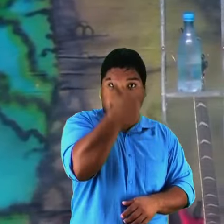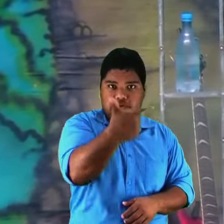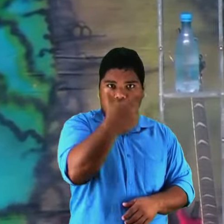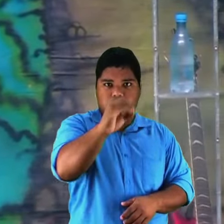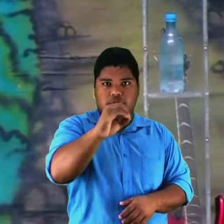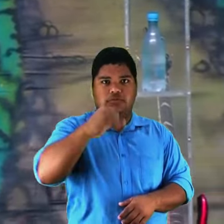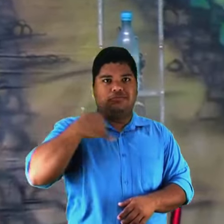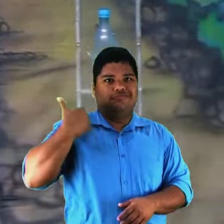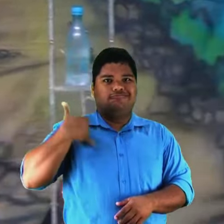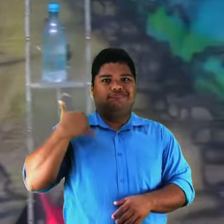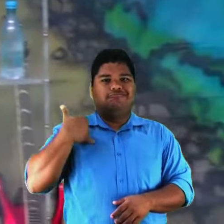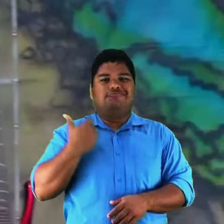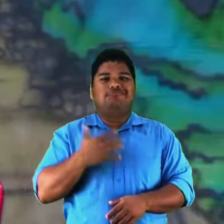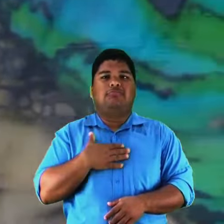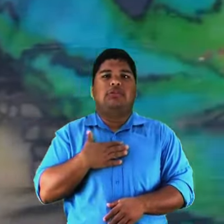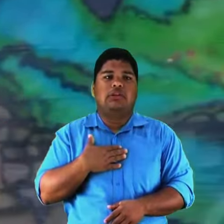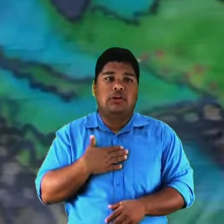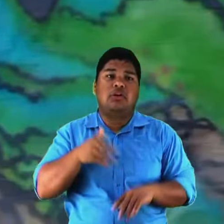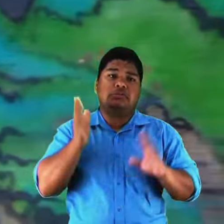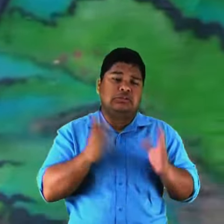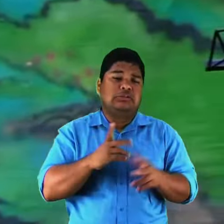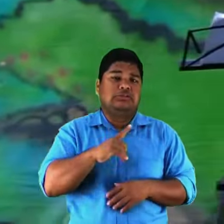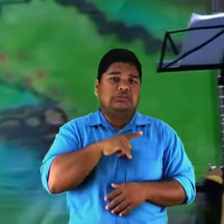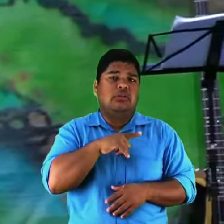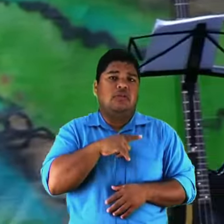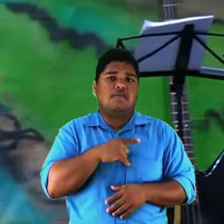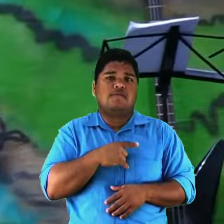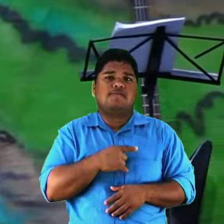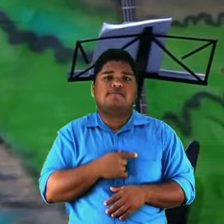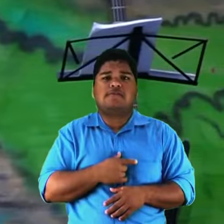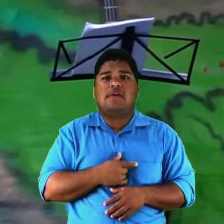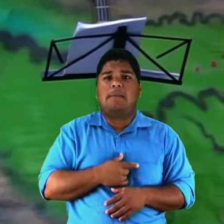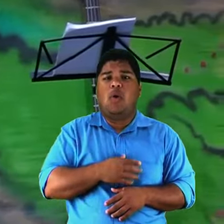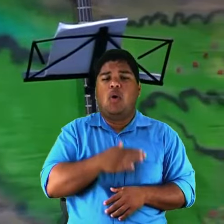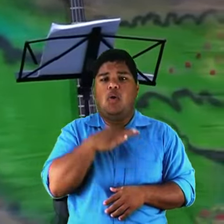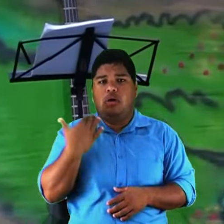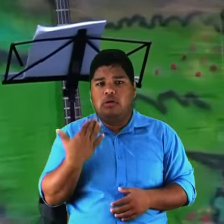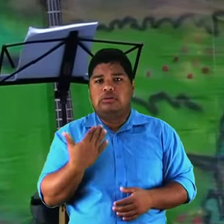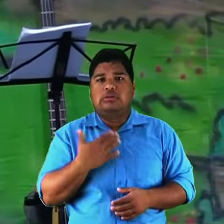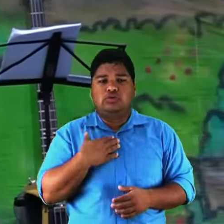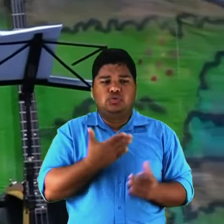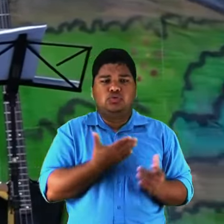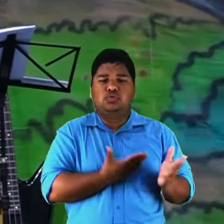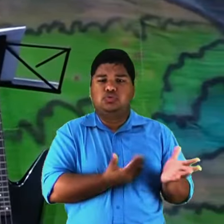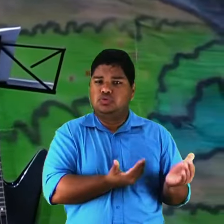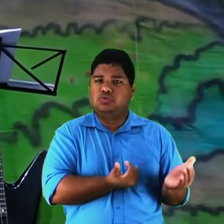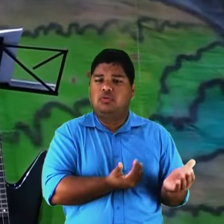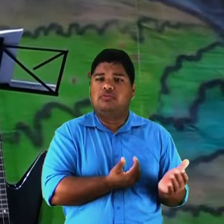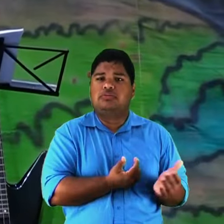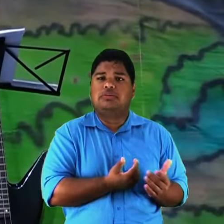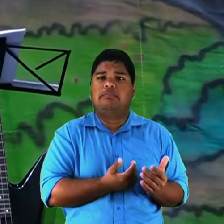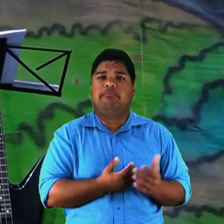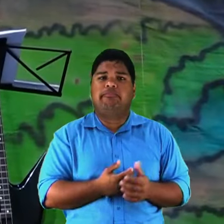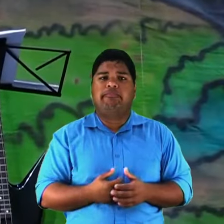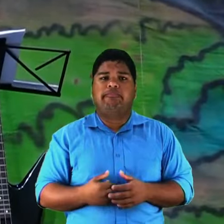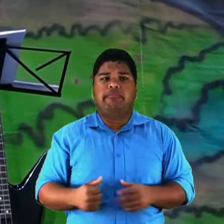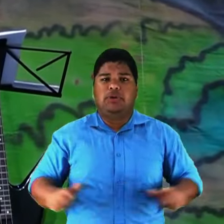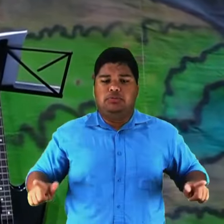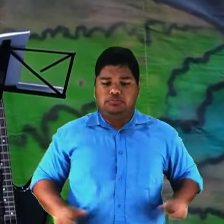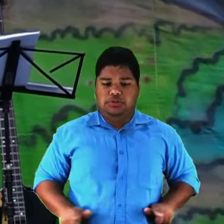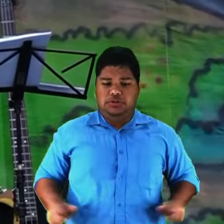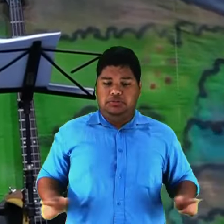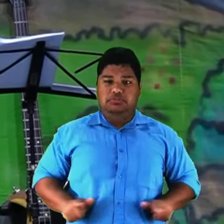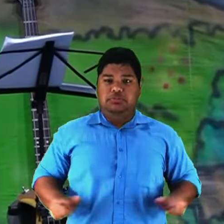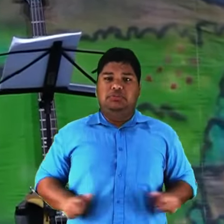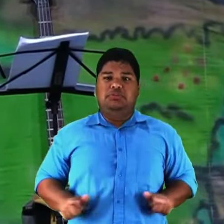primo é falecido hoje. Ele faleceu muito jovem, um acidente de carro. E ele gostava de acampar, ele era um